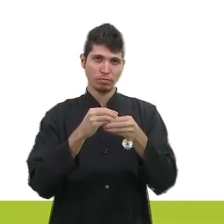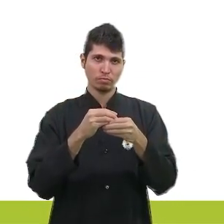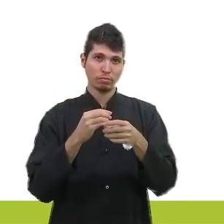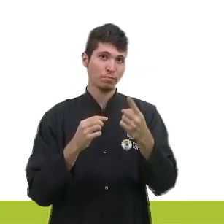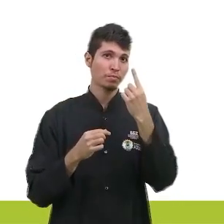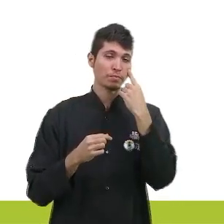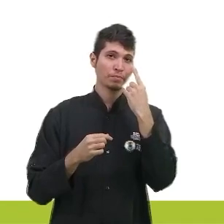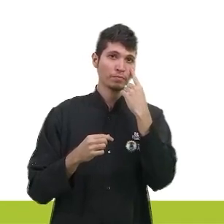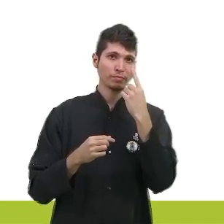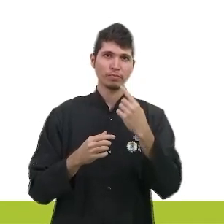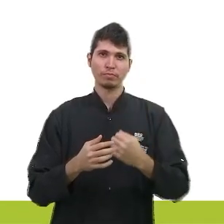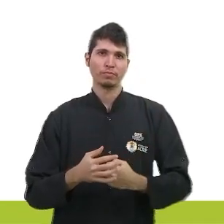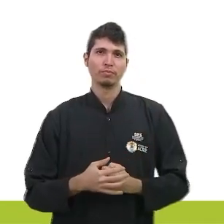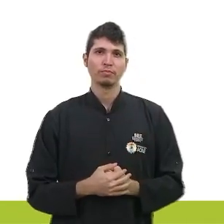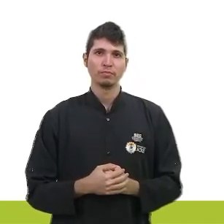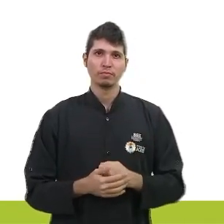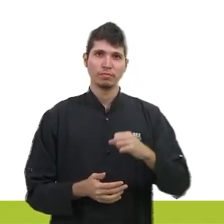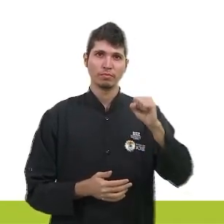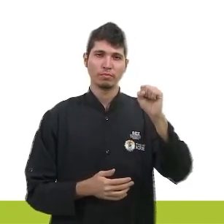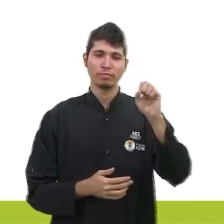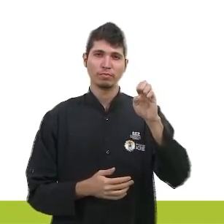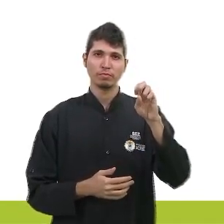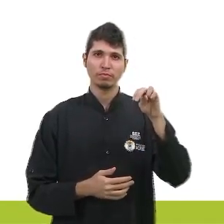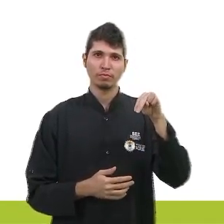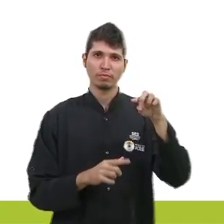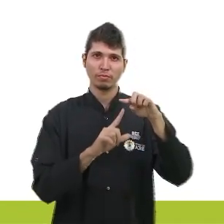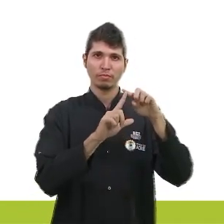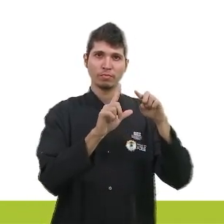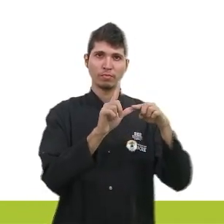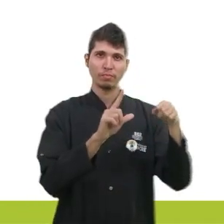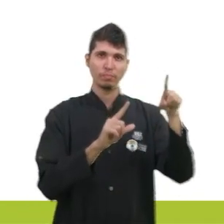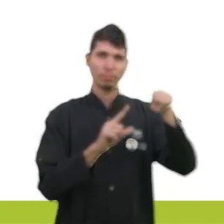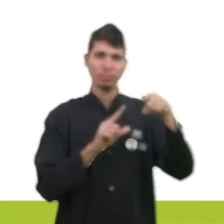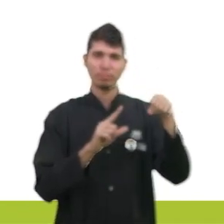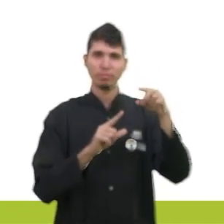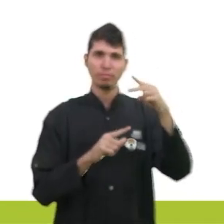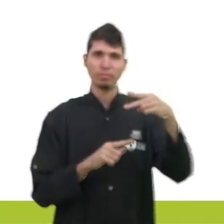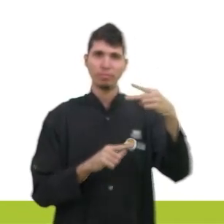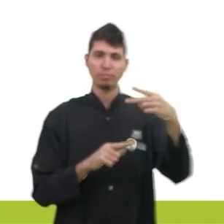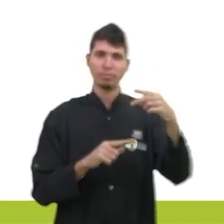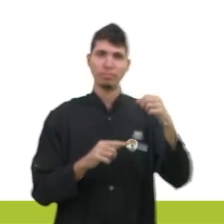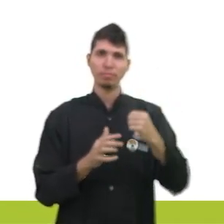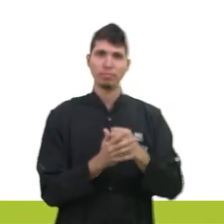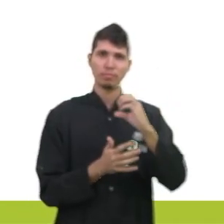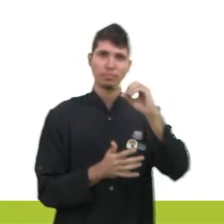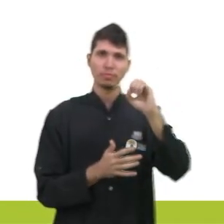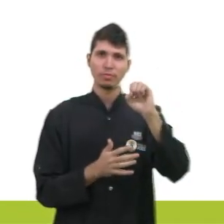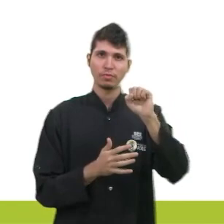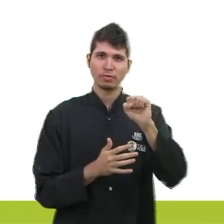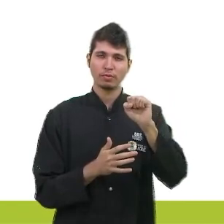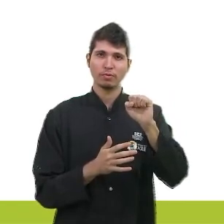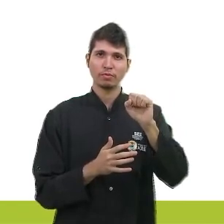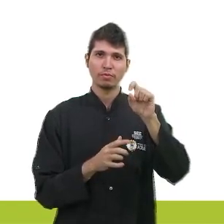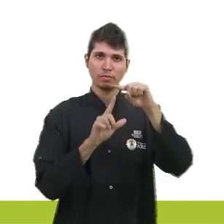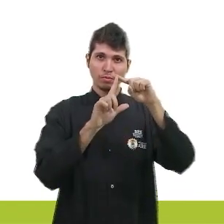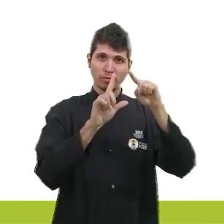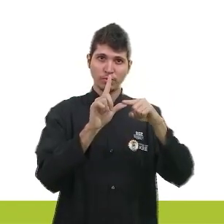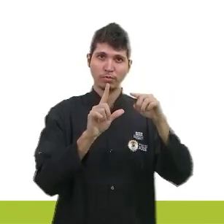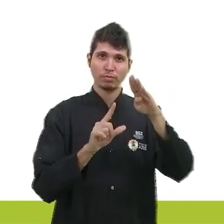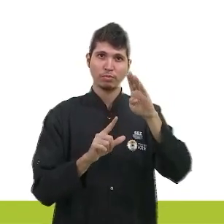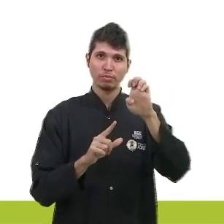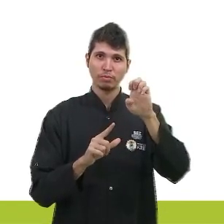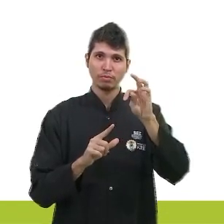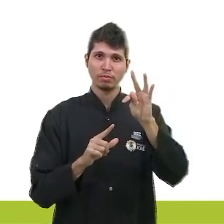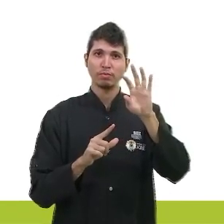Nós vamos ter que o seno do ângulo alfa é igual ao cosseno do ângulo beta. E o seno do